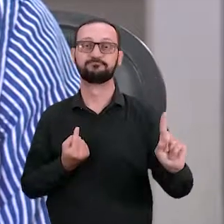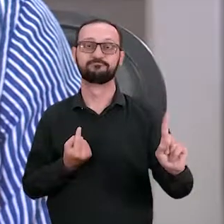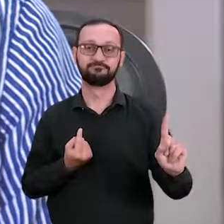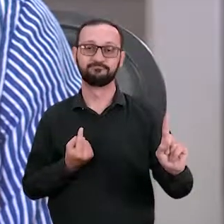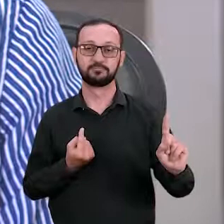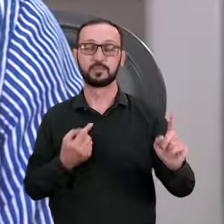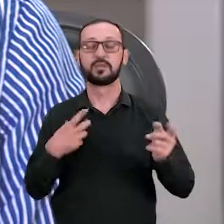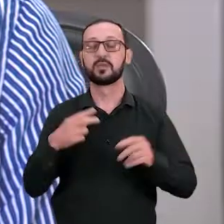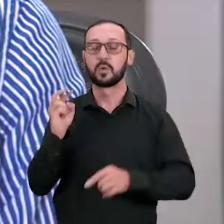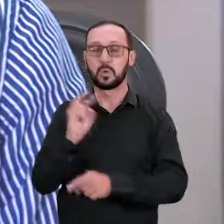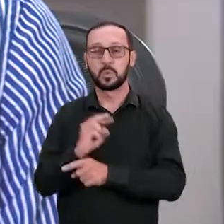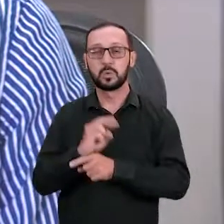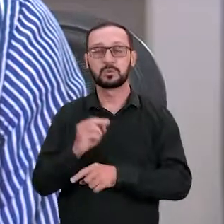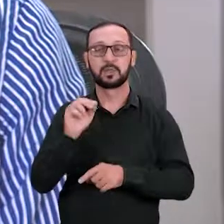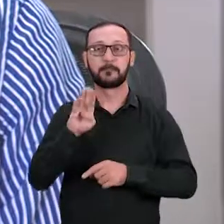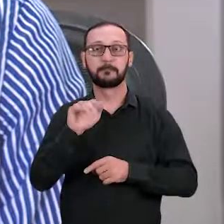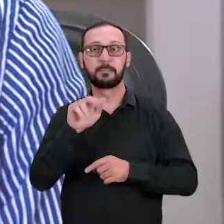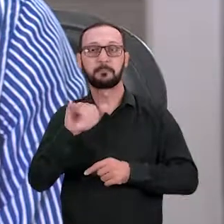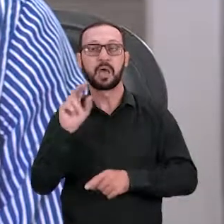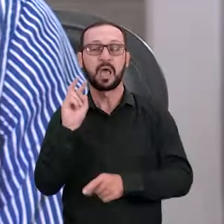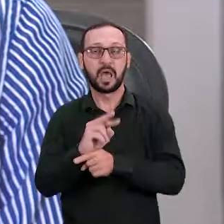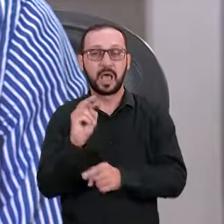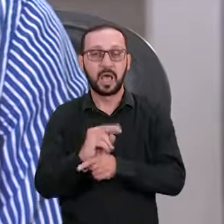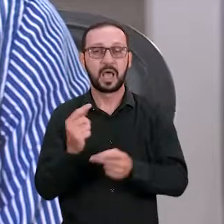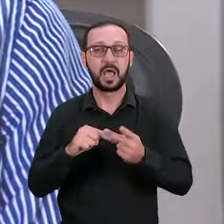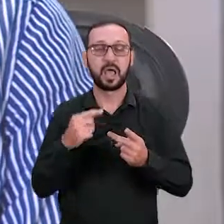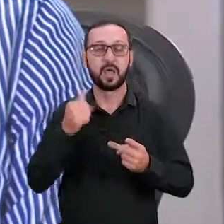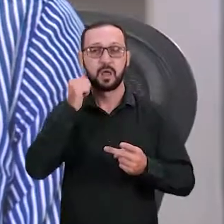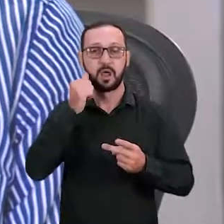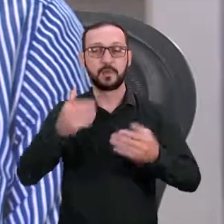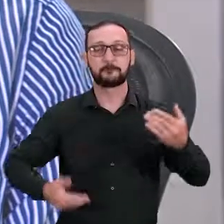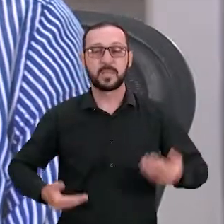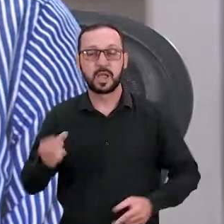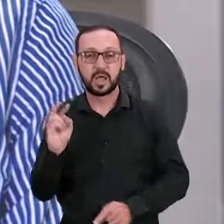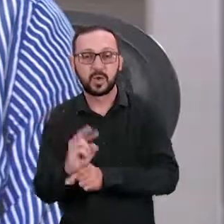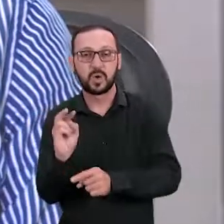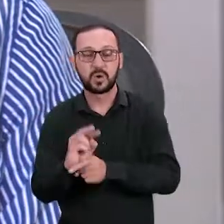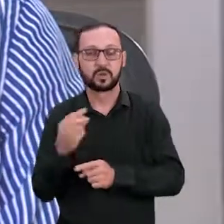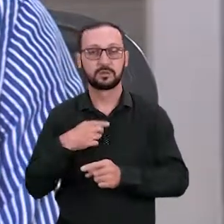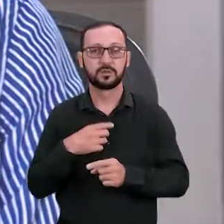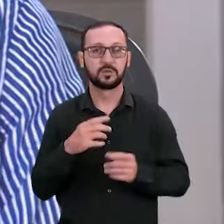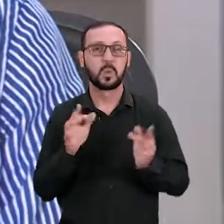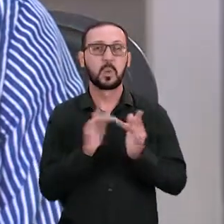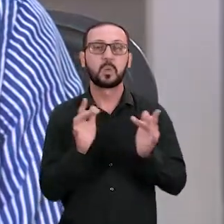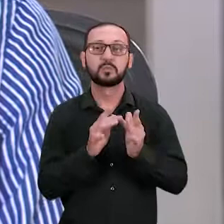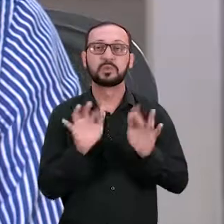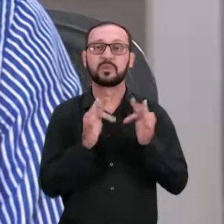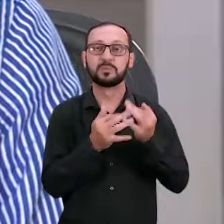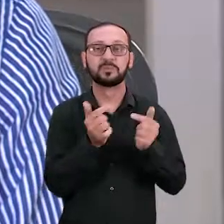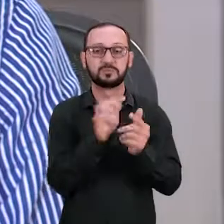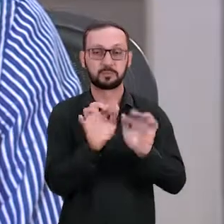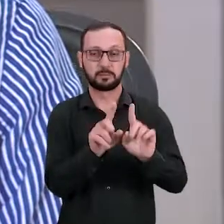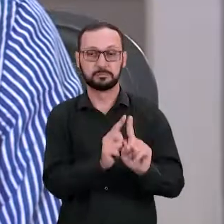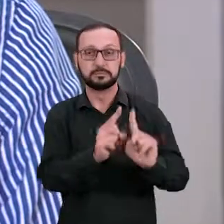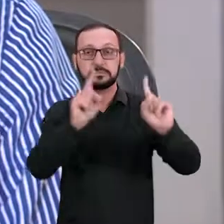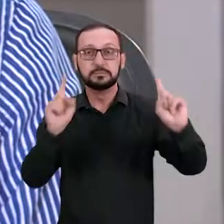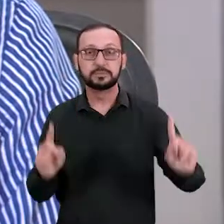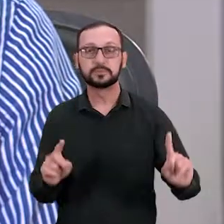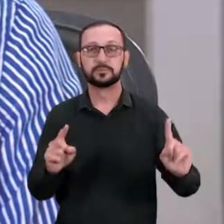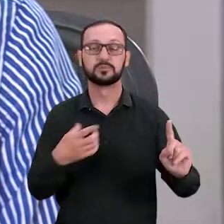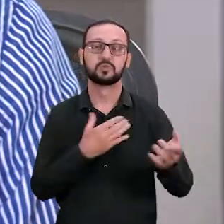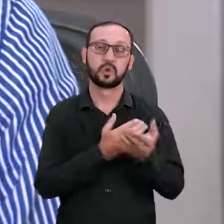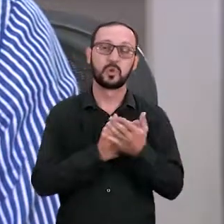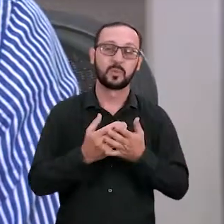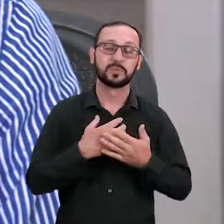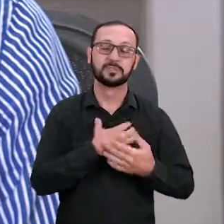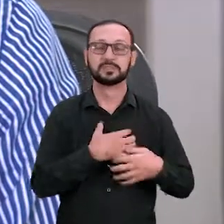com um babá, empregada, fica na escola o dia inteiro, então não convive com a família. Isso já causa